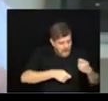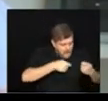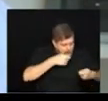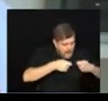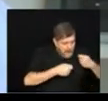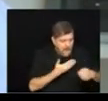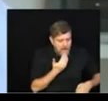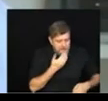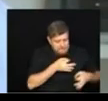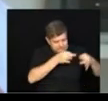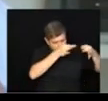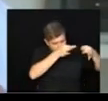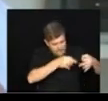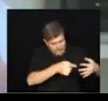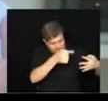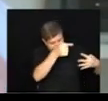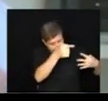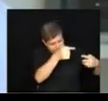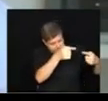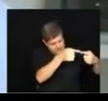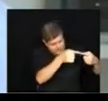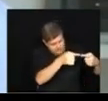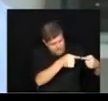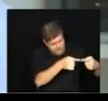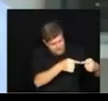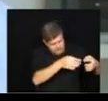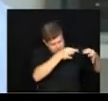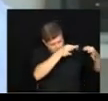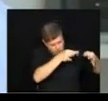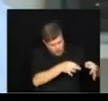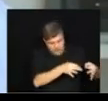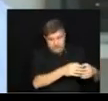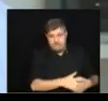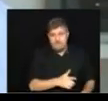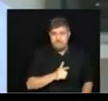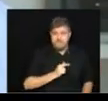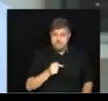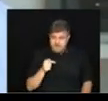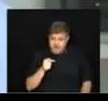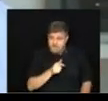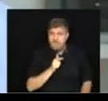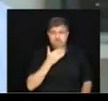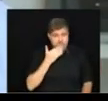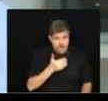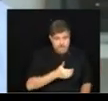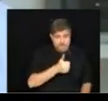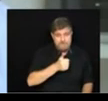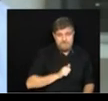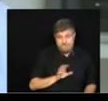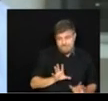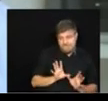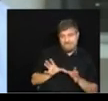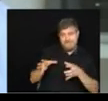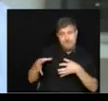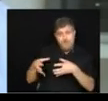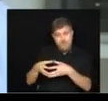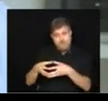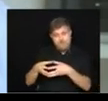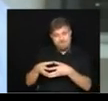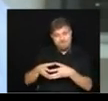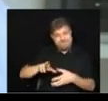mais adequada, uma alimentação mais equilibrada e com isso foi melhor. Para outros, nem